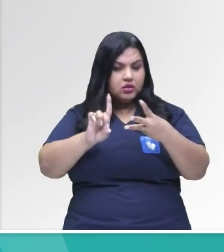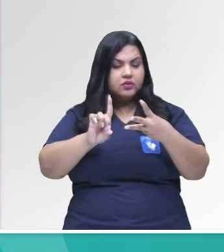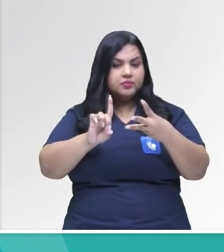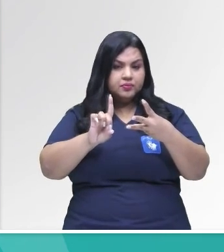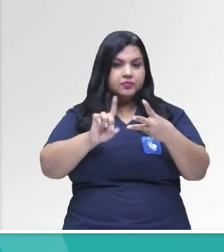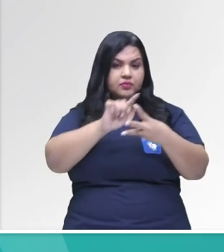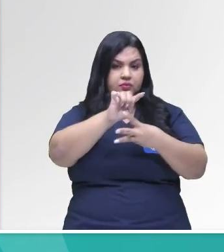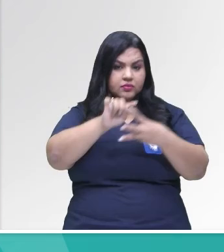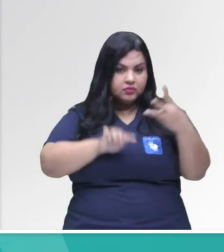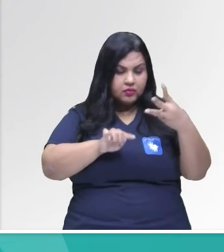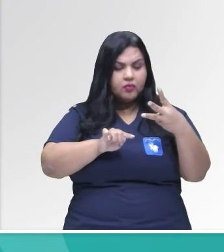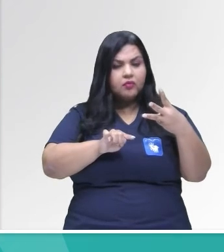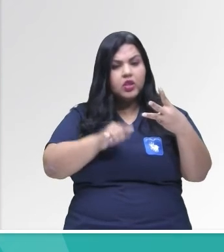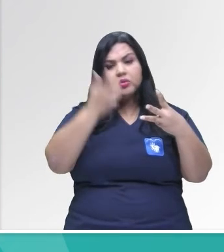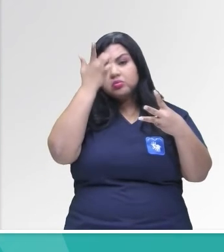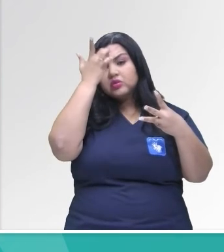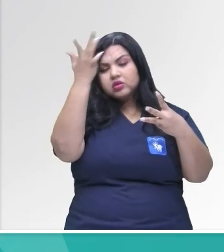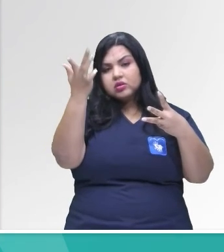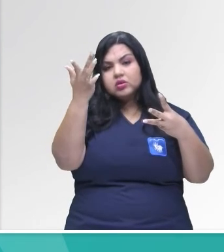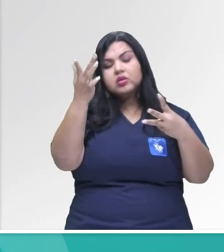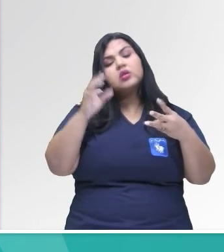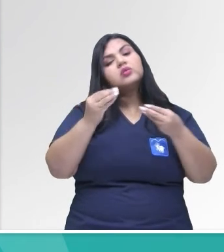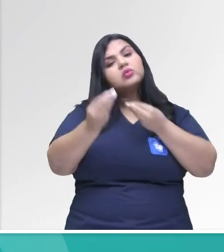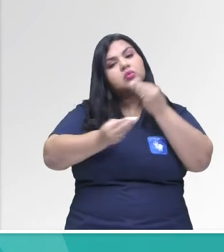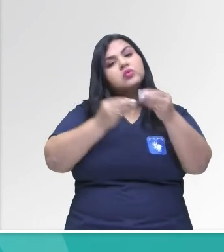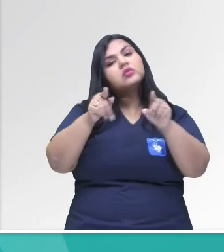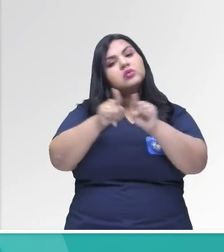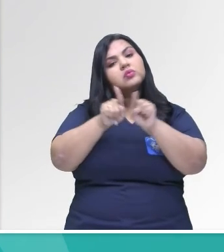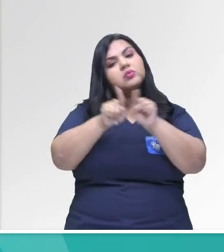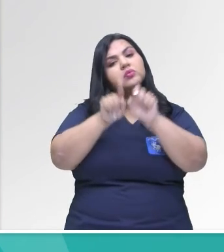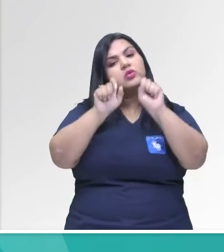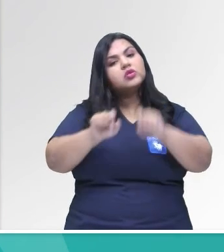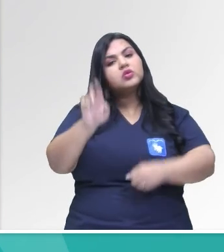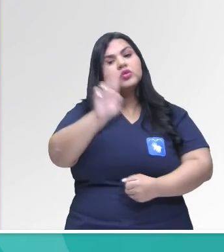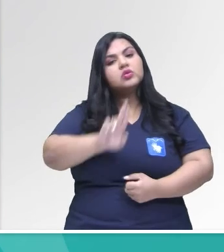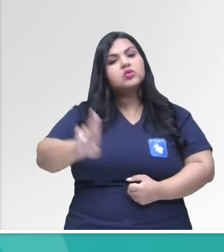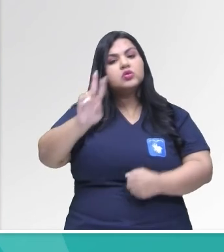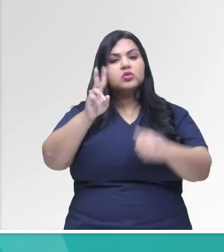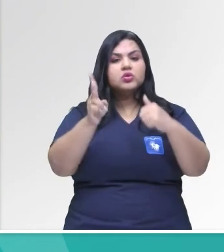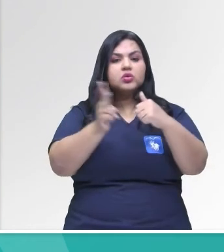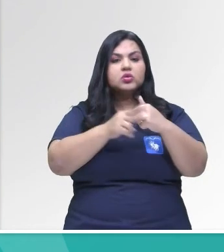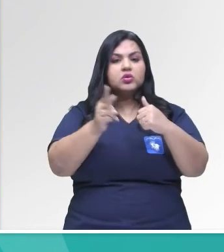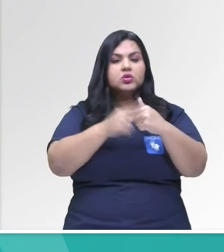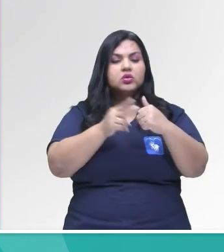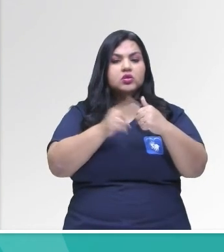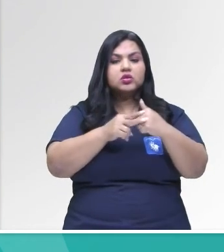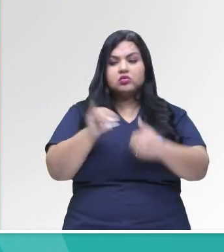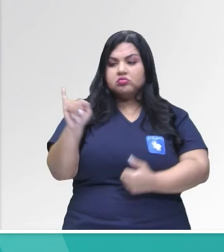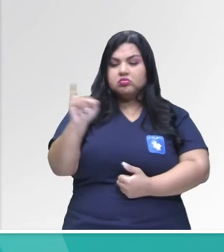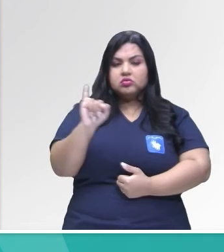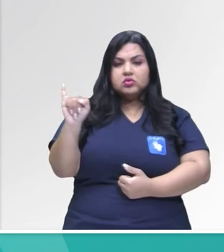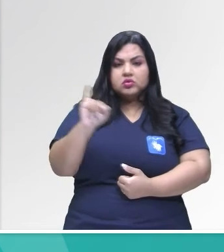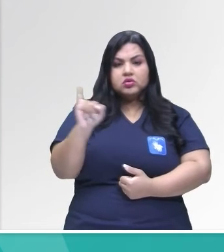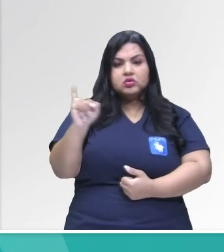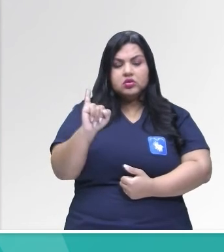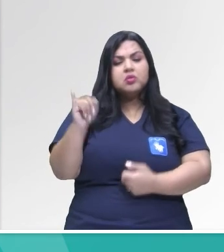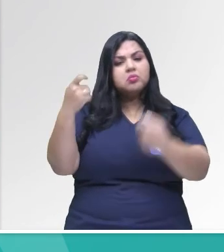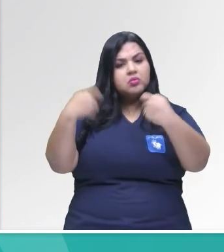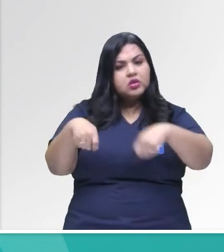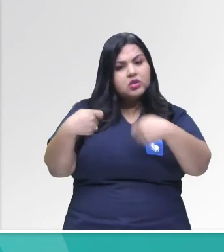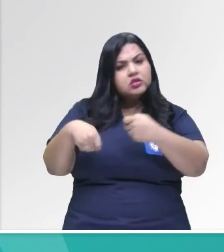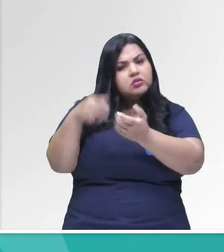e ed, são bem fáceis, como eu posso também utilizar os verbos irregulares, que eu preciso